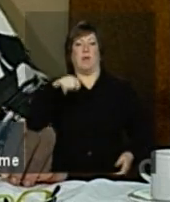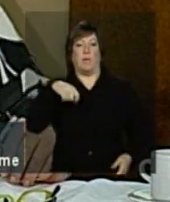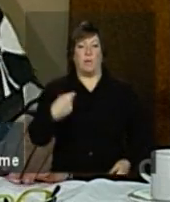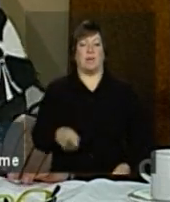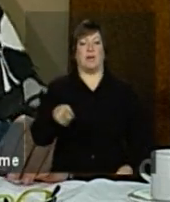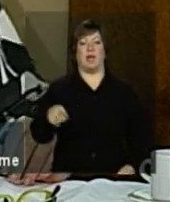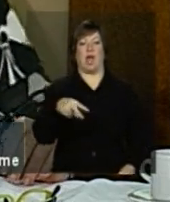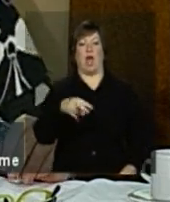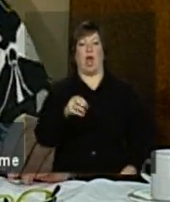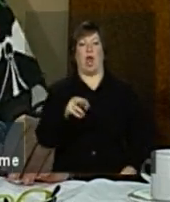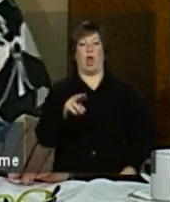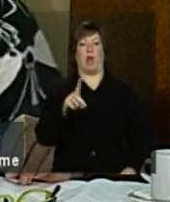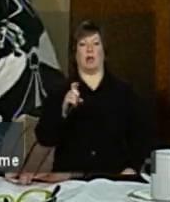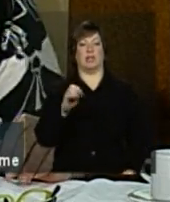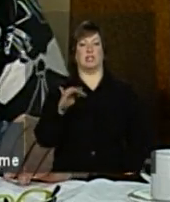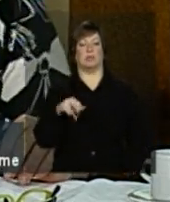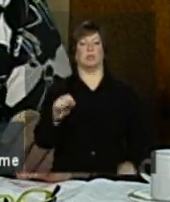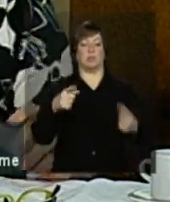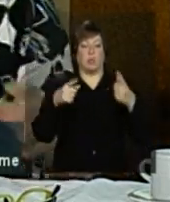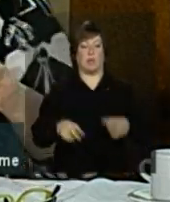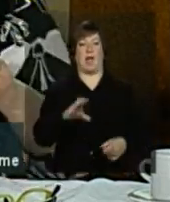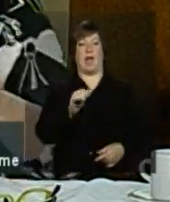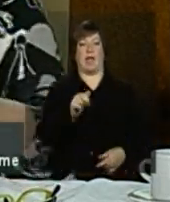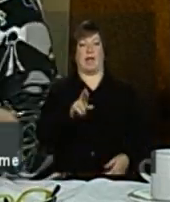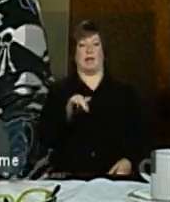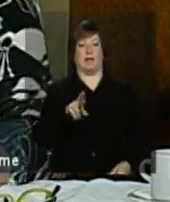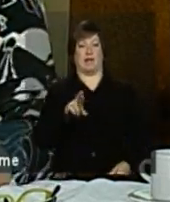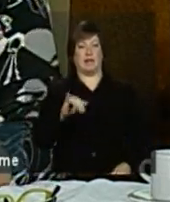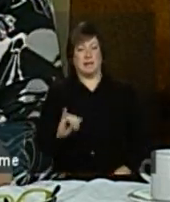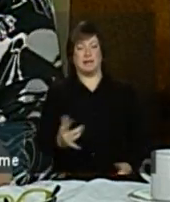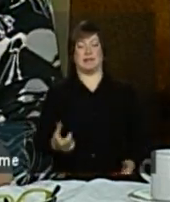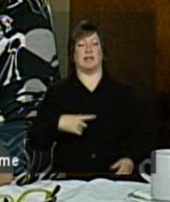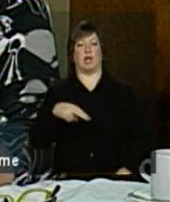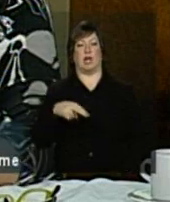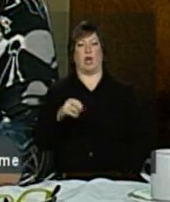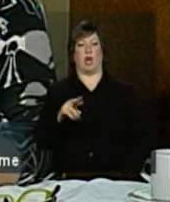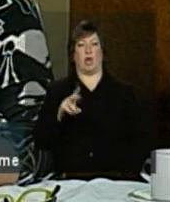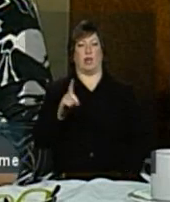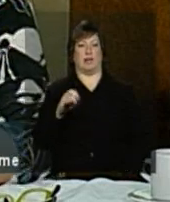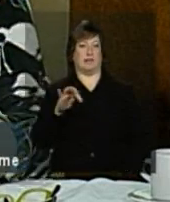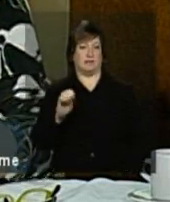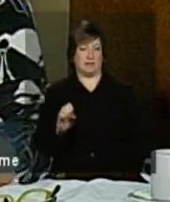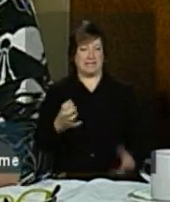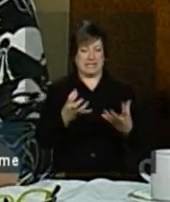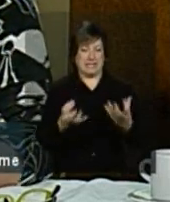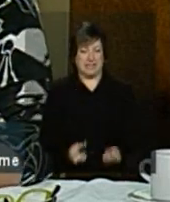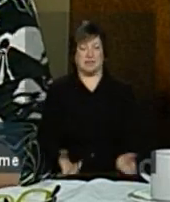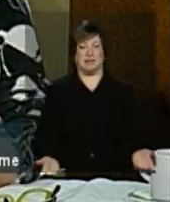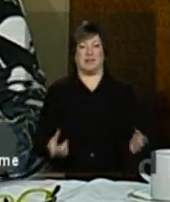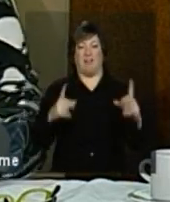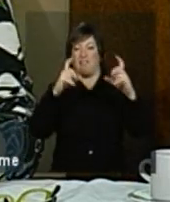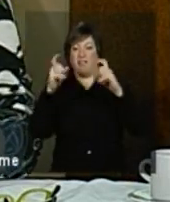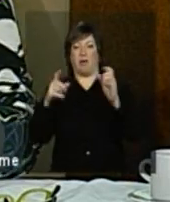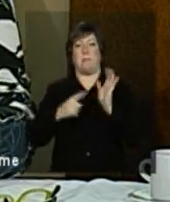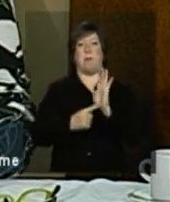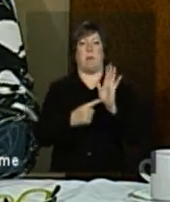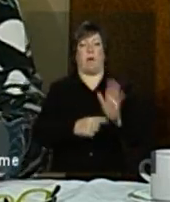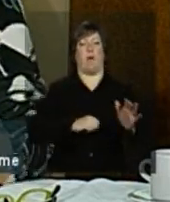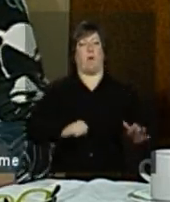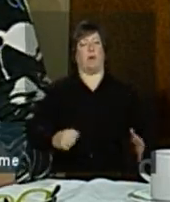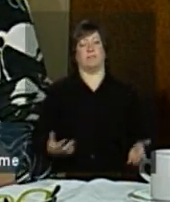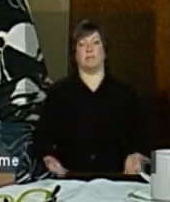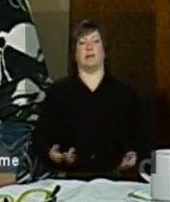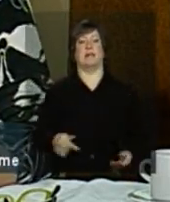semiário do no Cariri e né então eu acho que ainda tem tem este elemento que é lutar